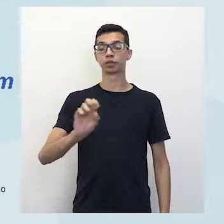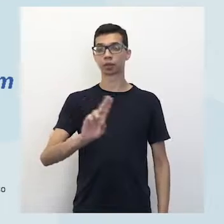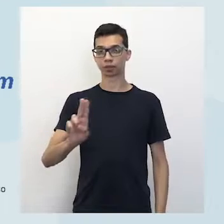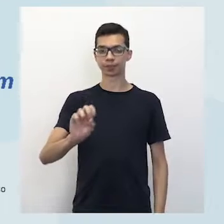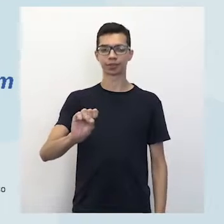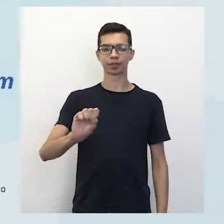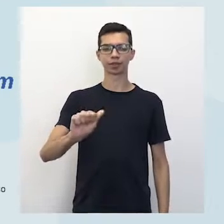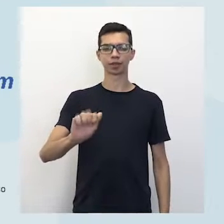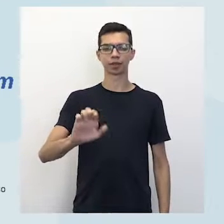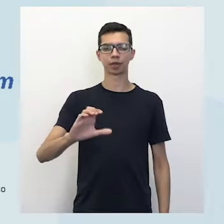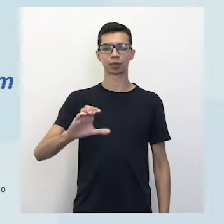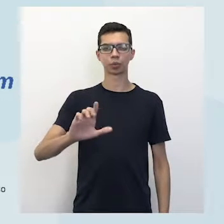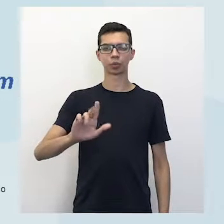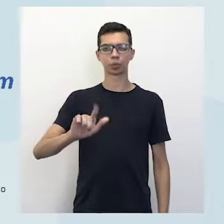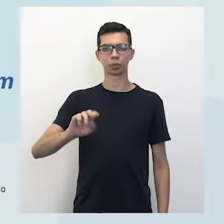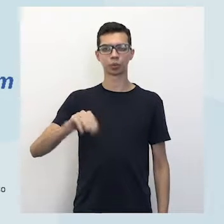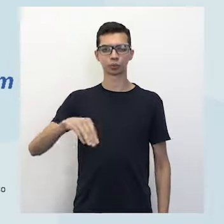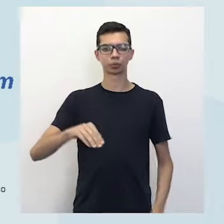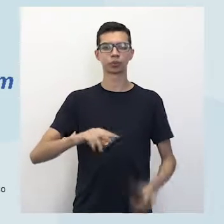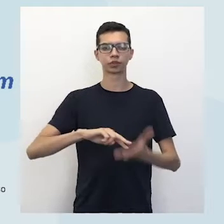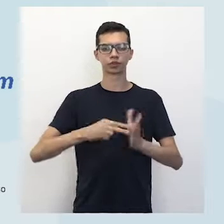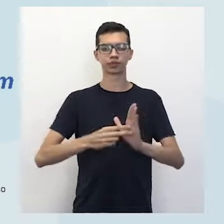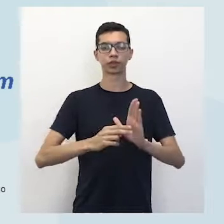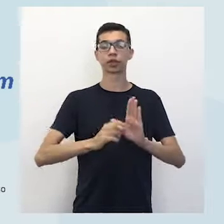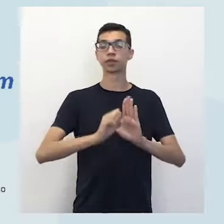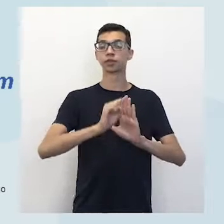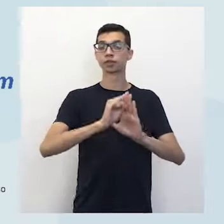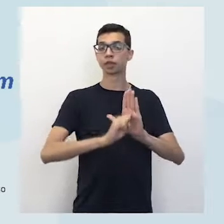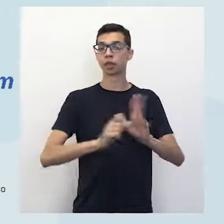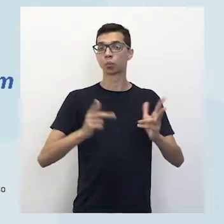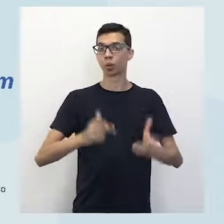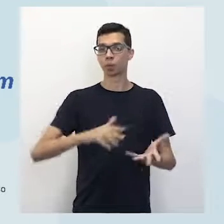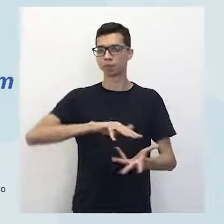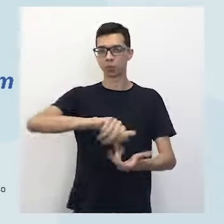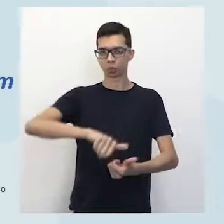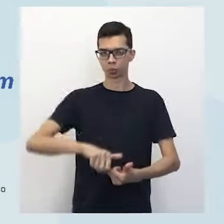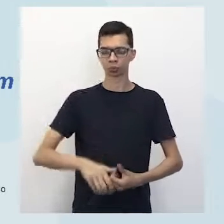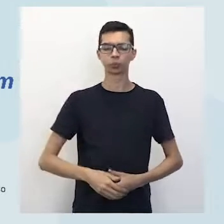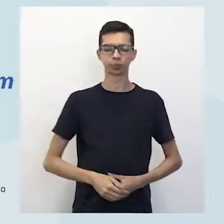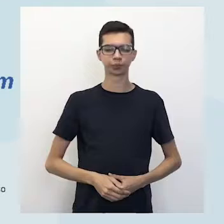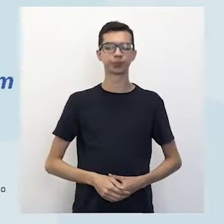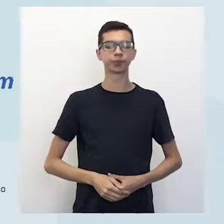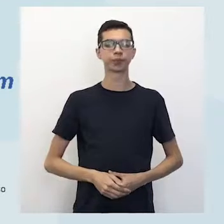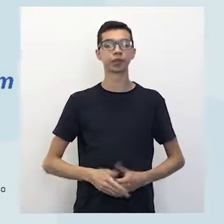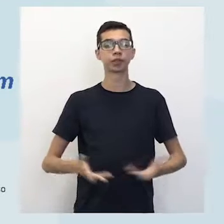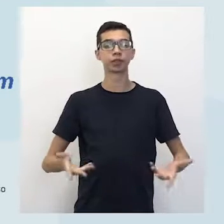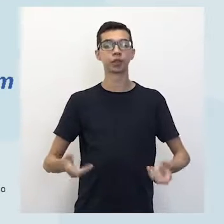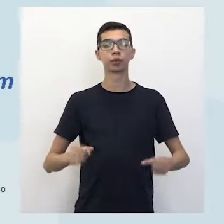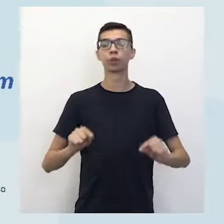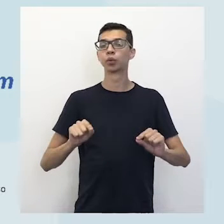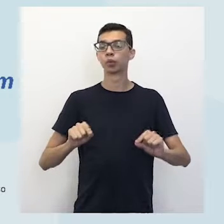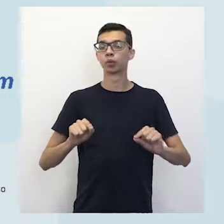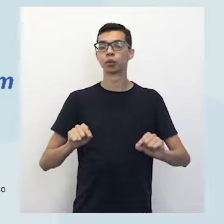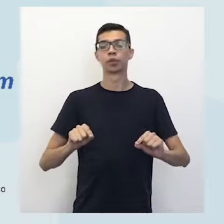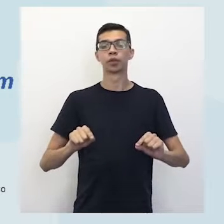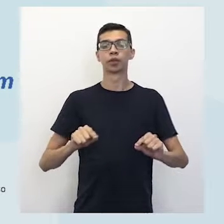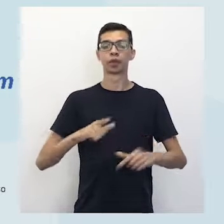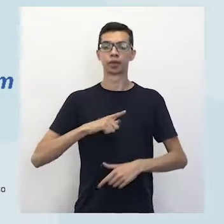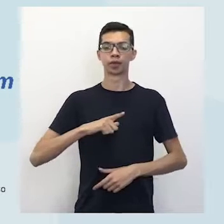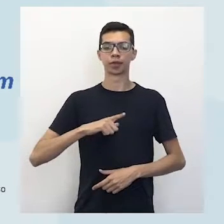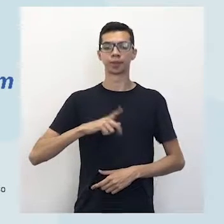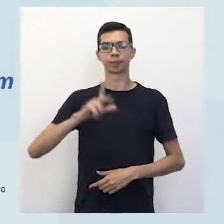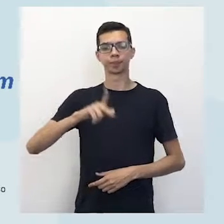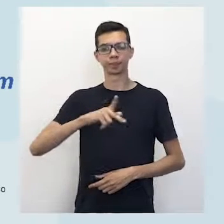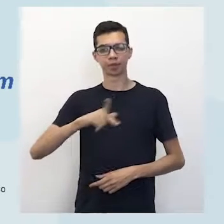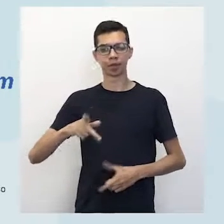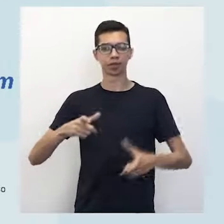desenvolver atividades voltadas para o público. Então, são os membros do clero secular que vão fazer os batizados, as missas, os casamentos,